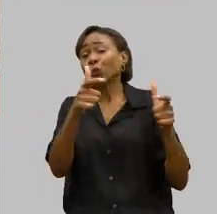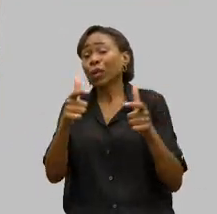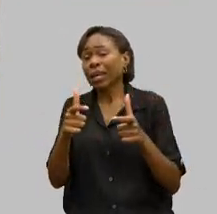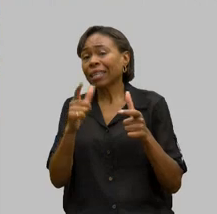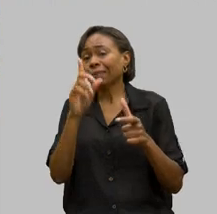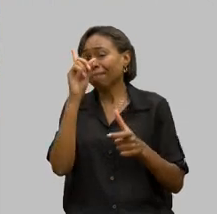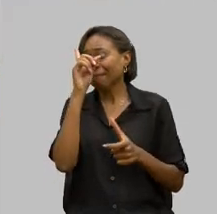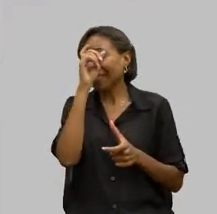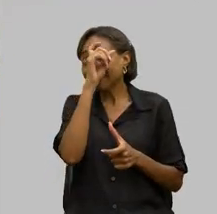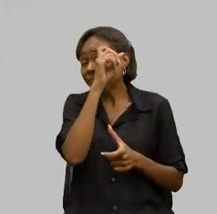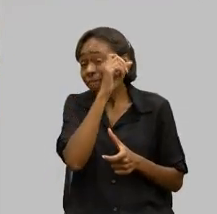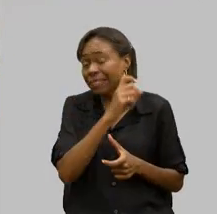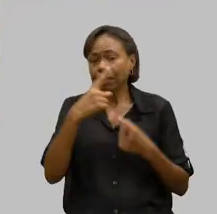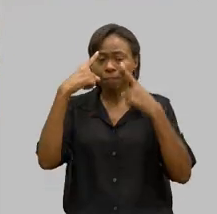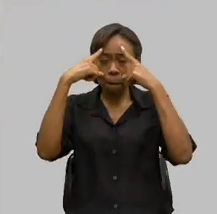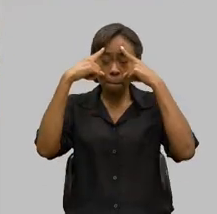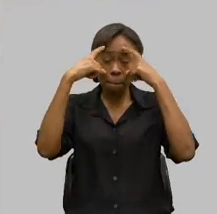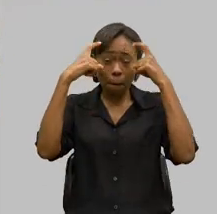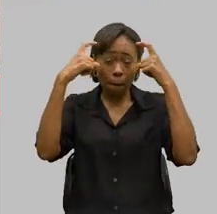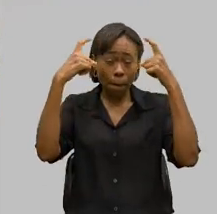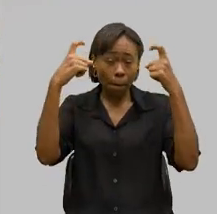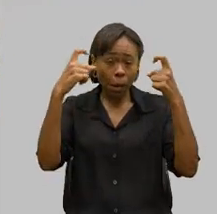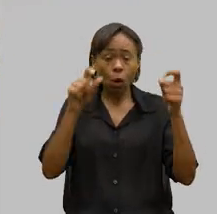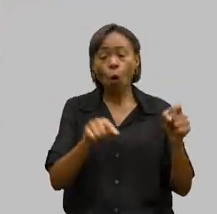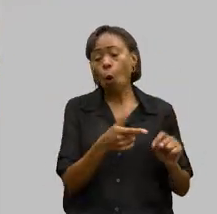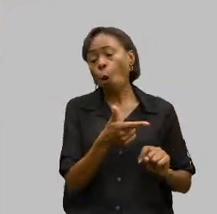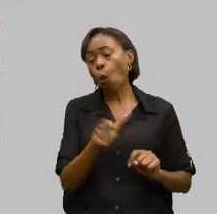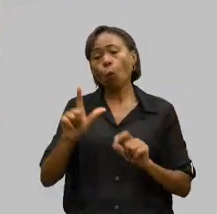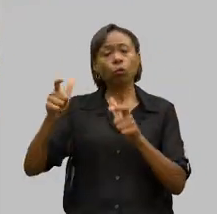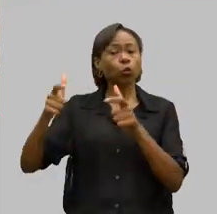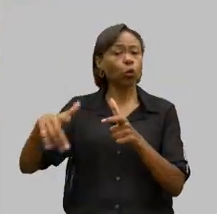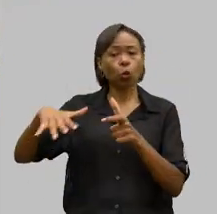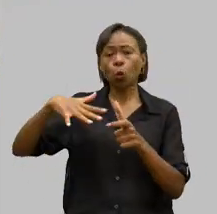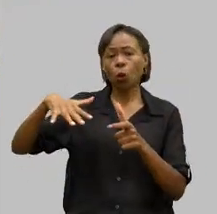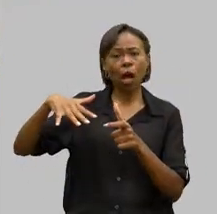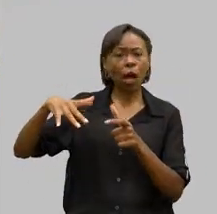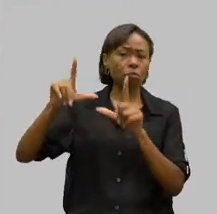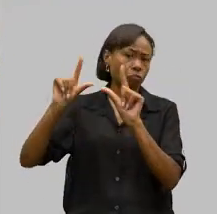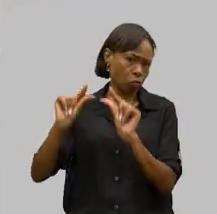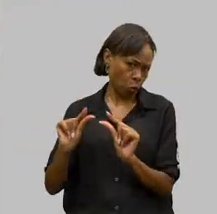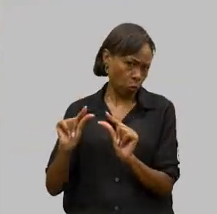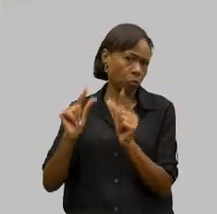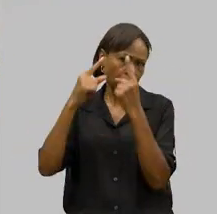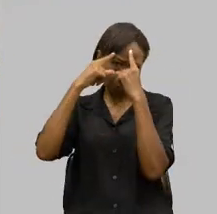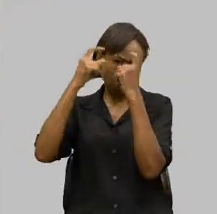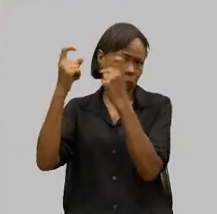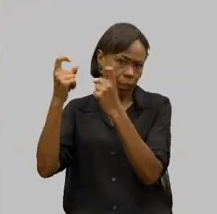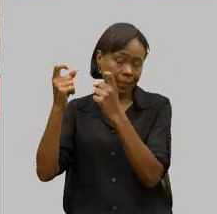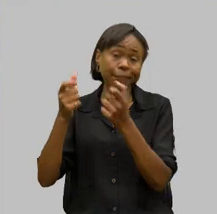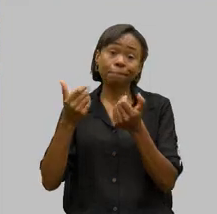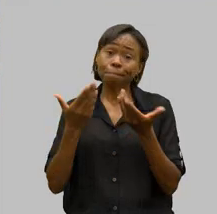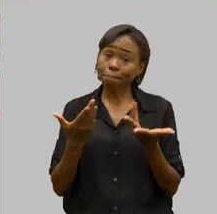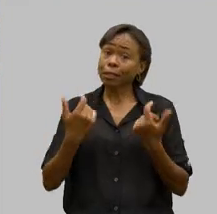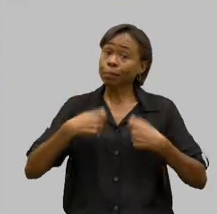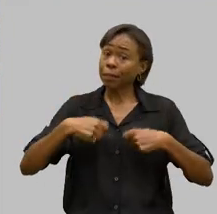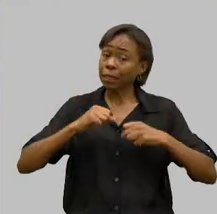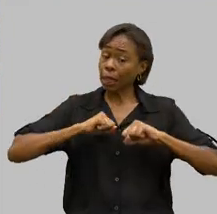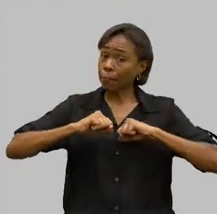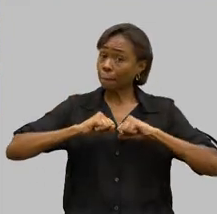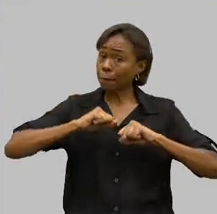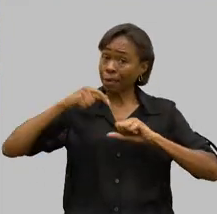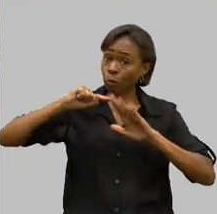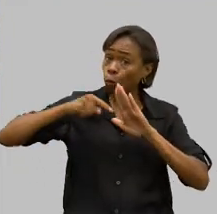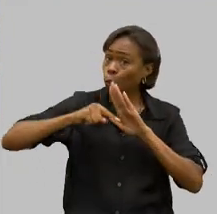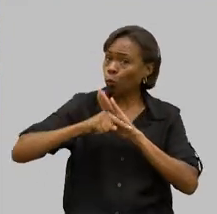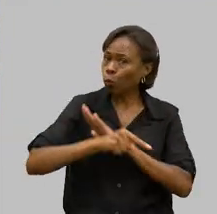questão da violência e comunidades que não são tão quanto. Então, a gente precisa de ter um debate mais a fundo, porque isso